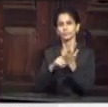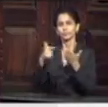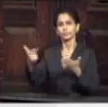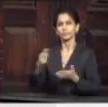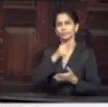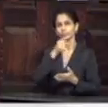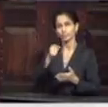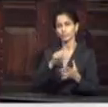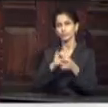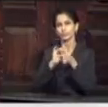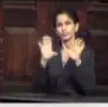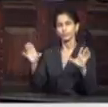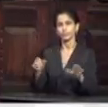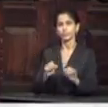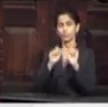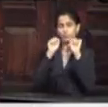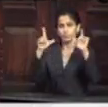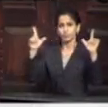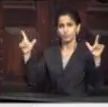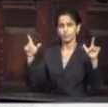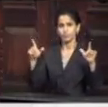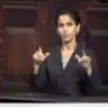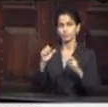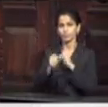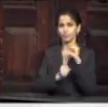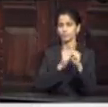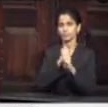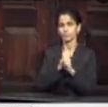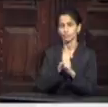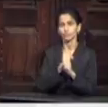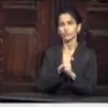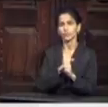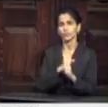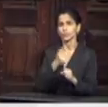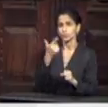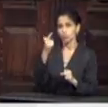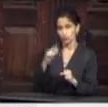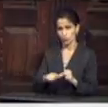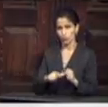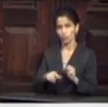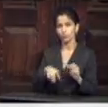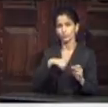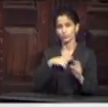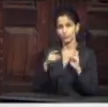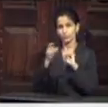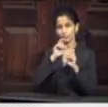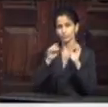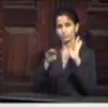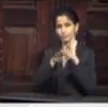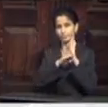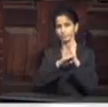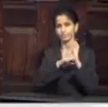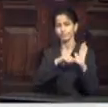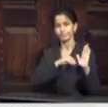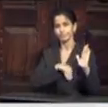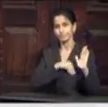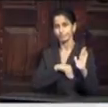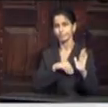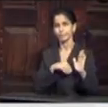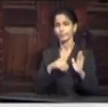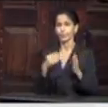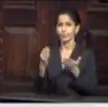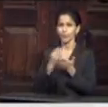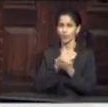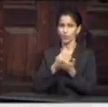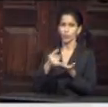aqui o alerta, deputado Paulo Ramos, de que o ano que vem, quando for a discussão do piso, aqueles deputados, aqueles parlamentares que têm compromisso